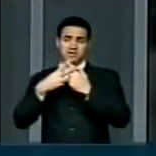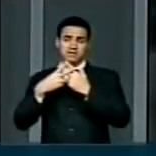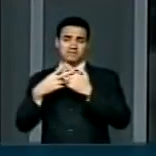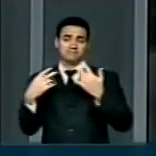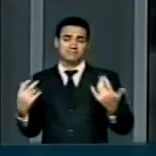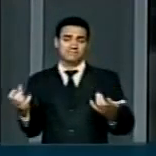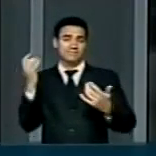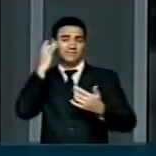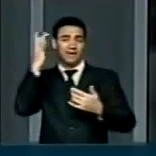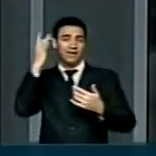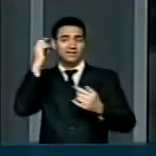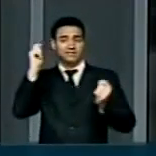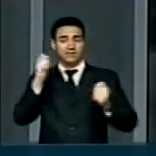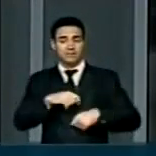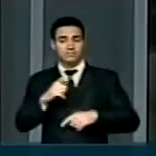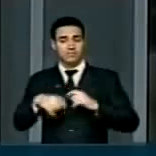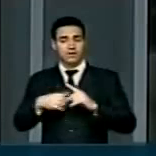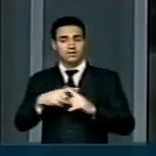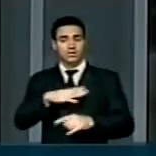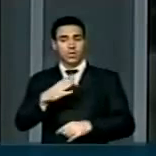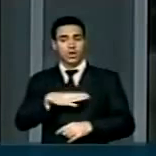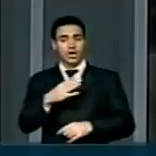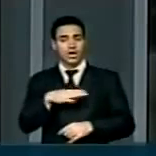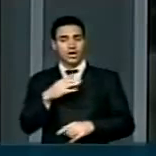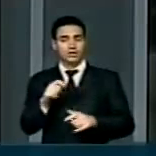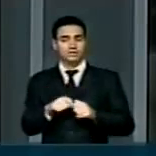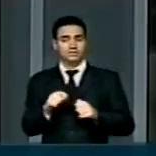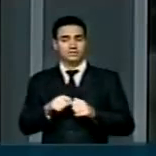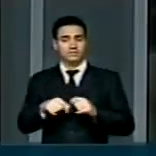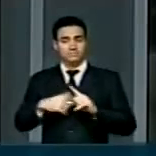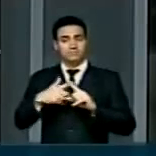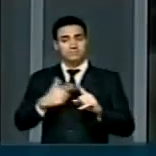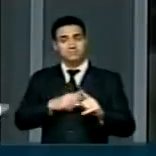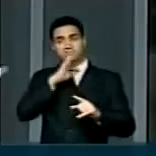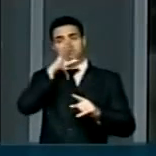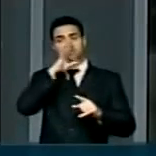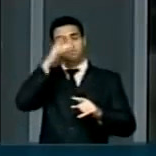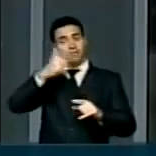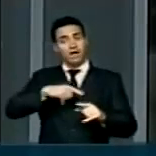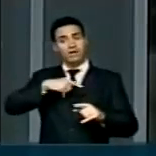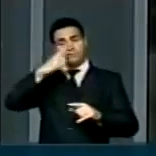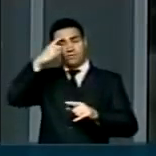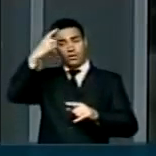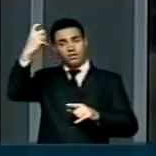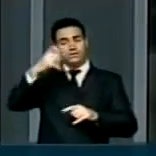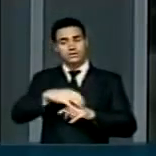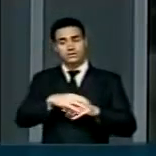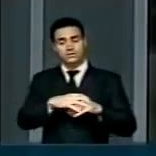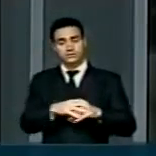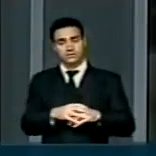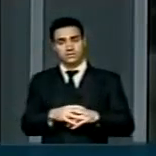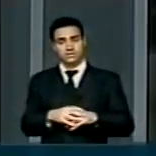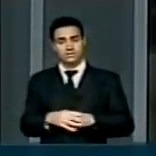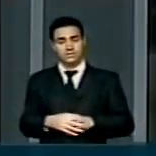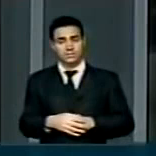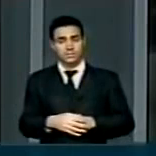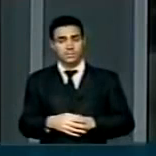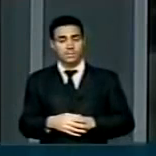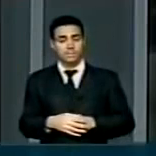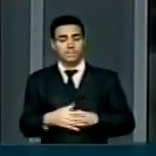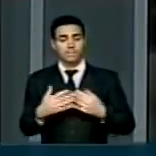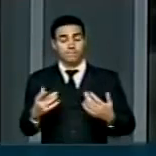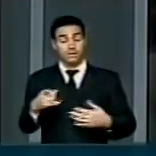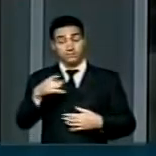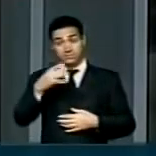mais audaciosos e acabam sendo mais violentos do que os maiores de 18 anos. Essa